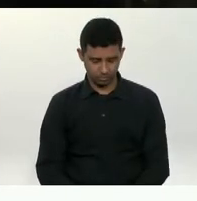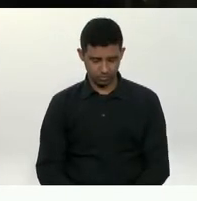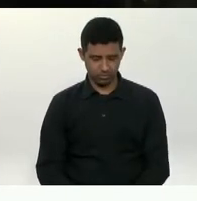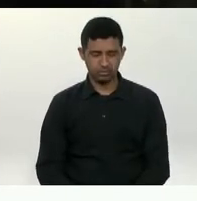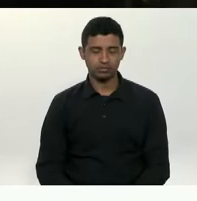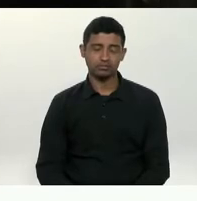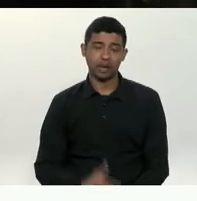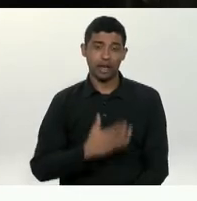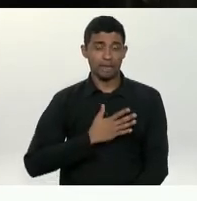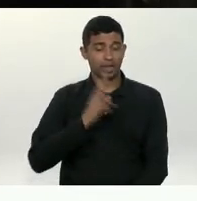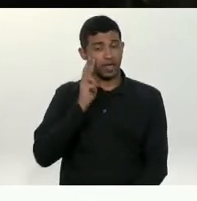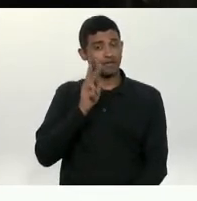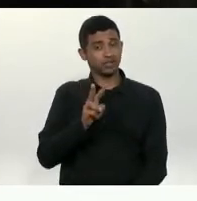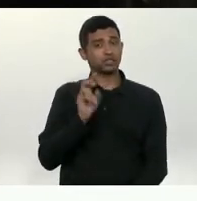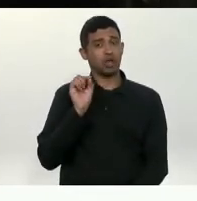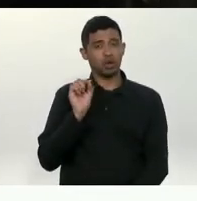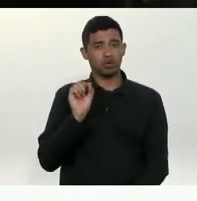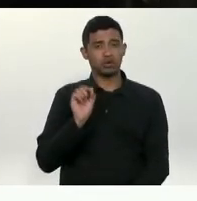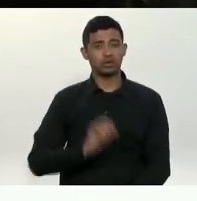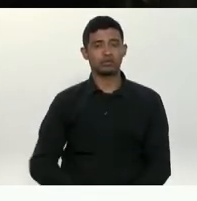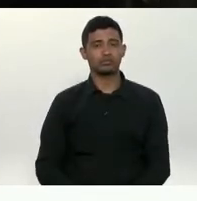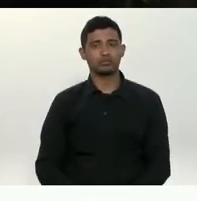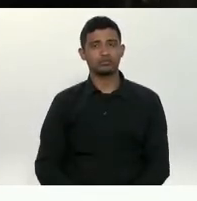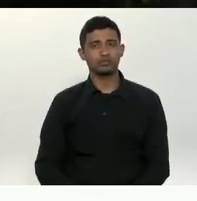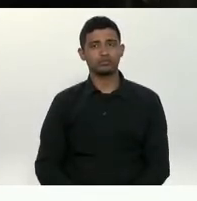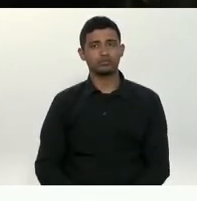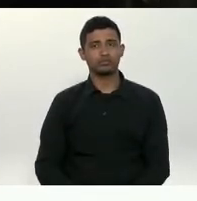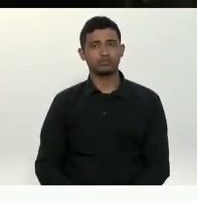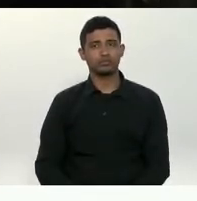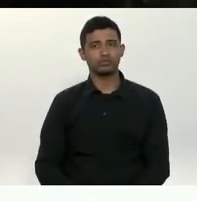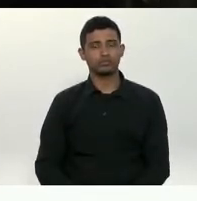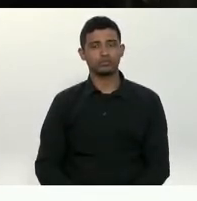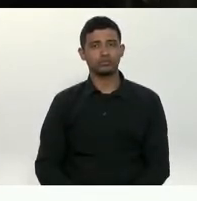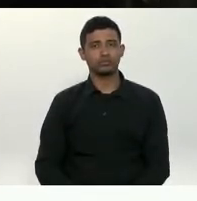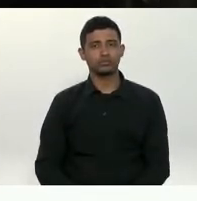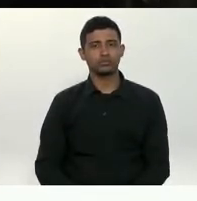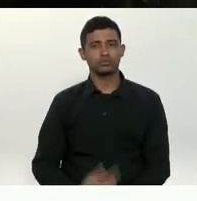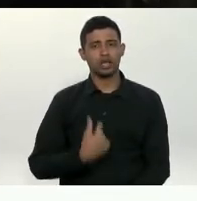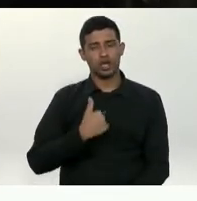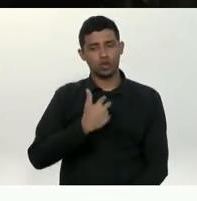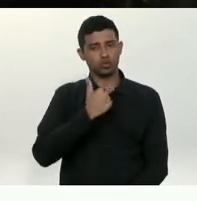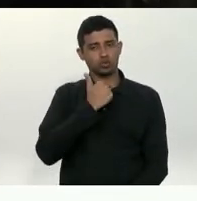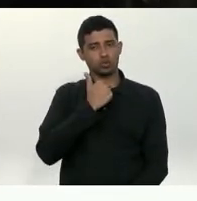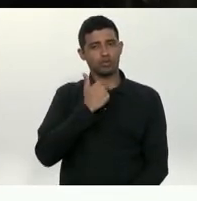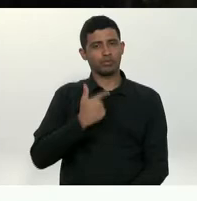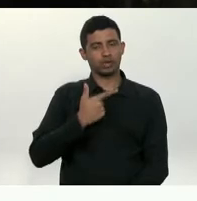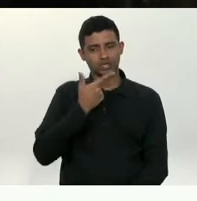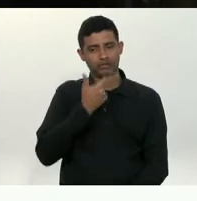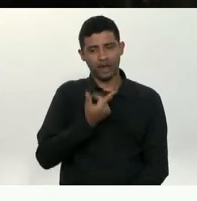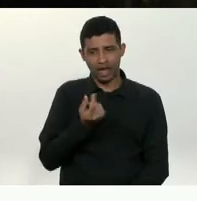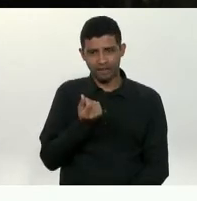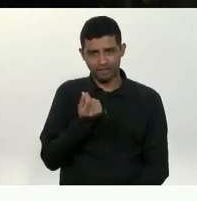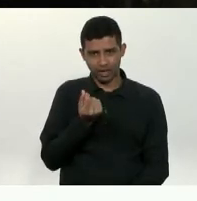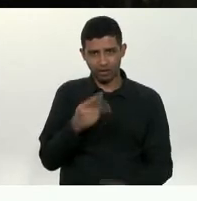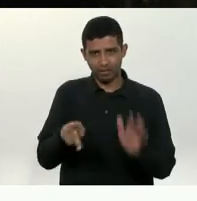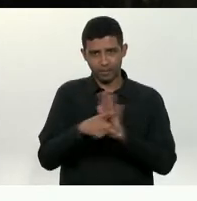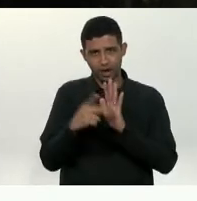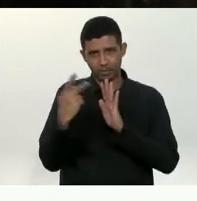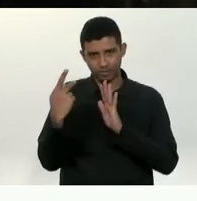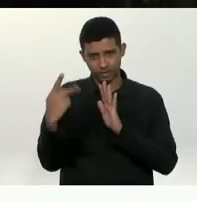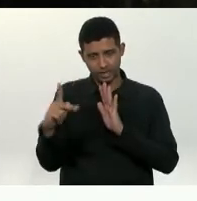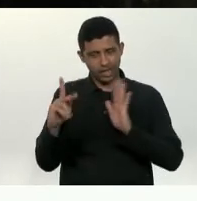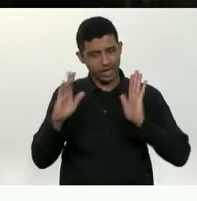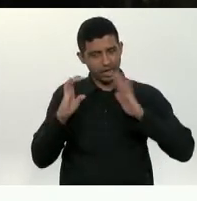A minha visão é a seguinte: eu não posso aqui cometer a leviandade de tratar de valores de uma companhia do tamanho